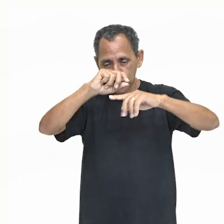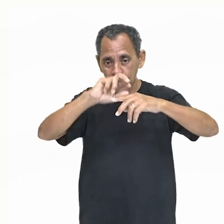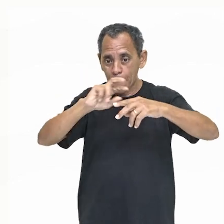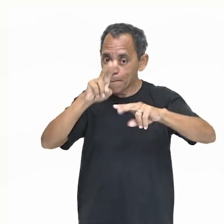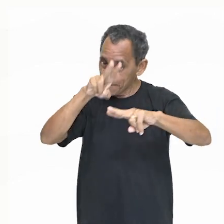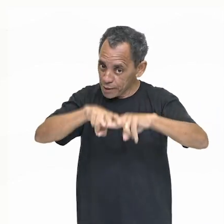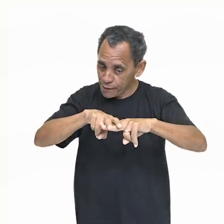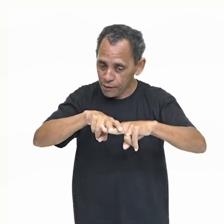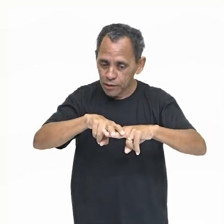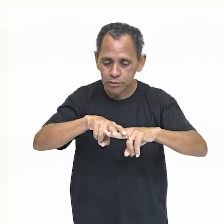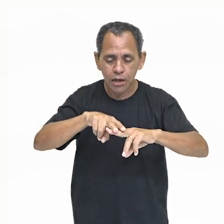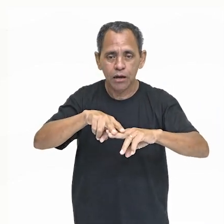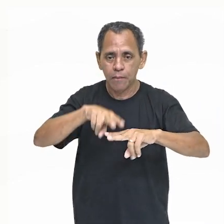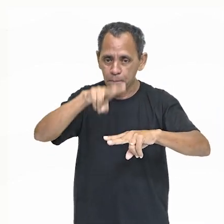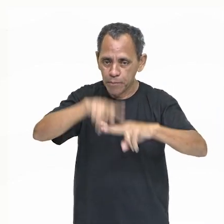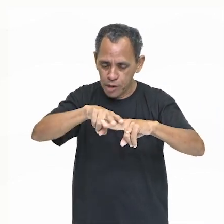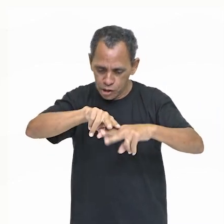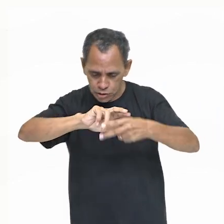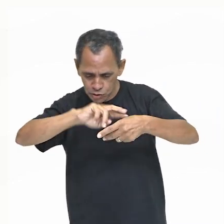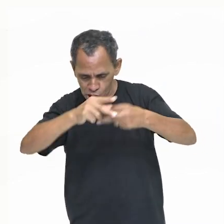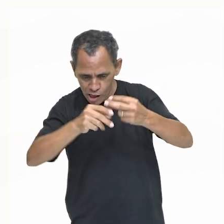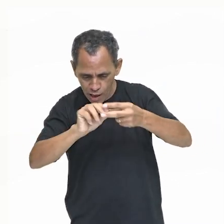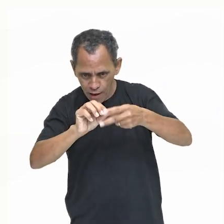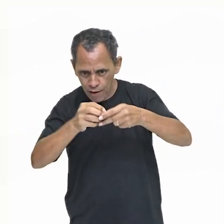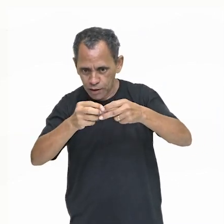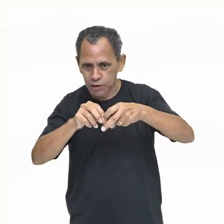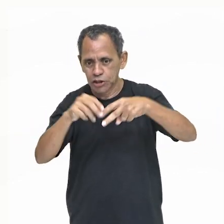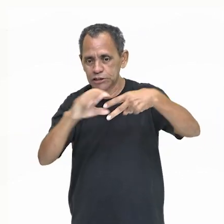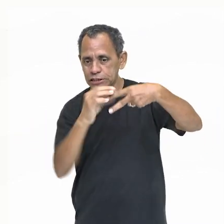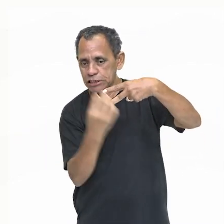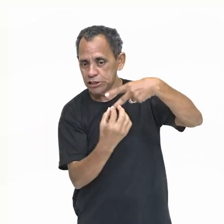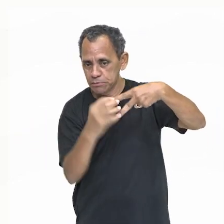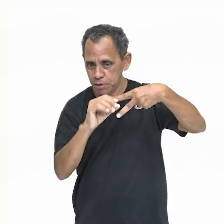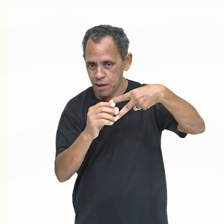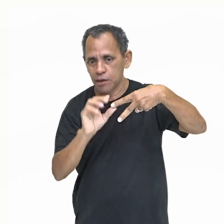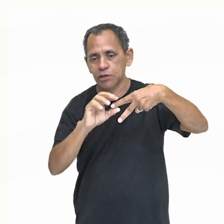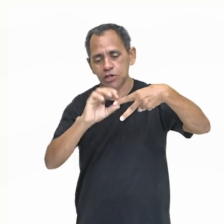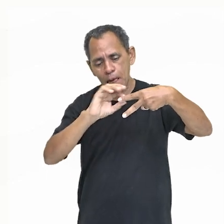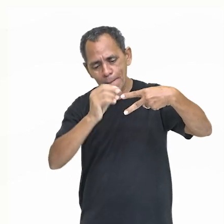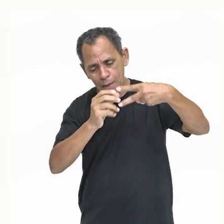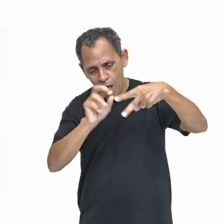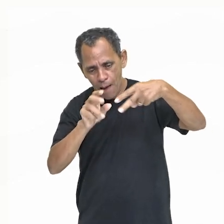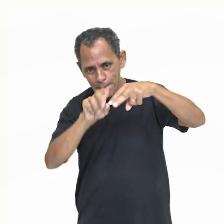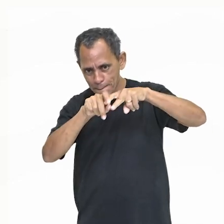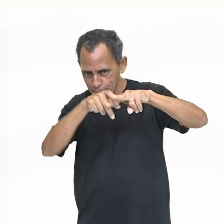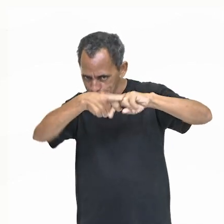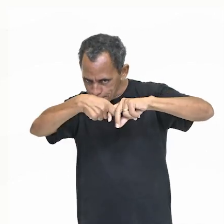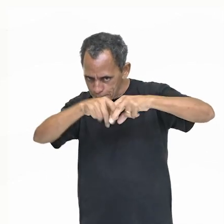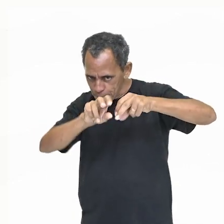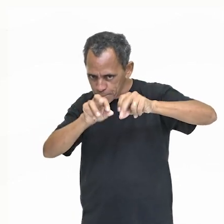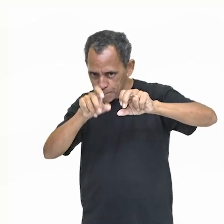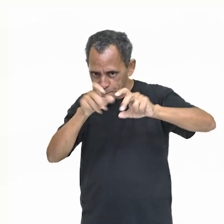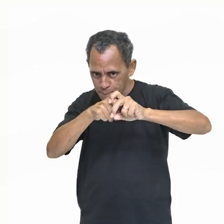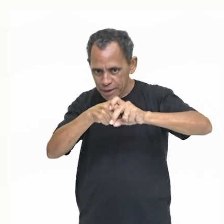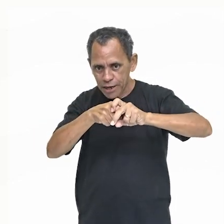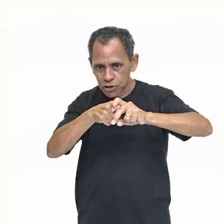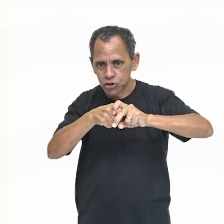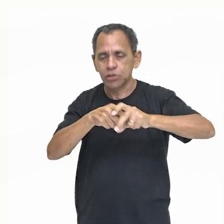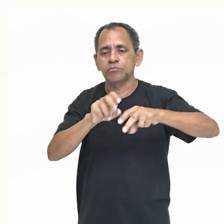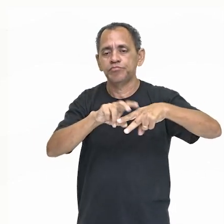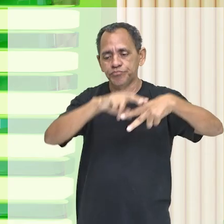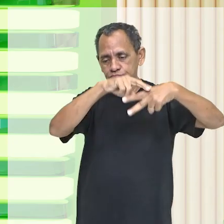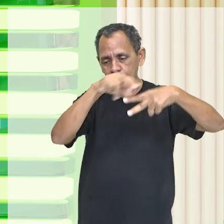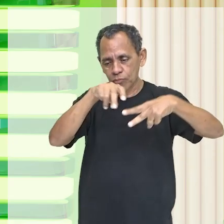e esse material não deixa a pessoa cair no chão né na verdade traz de volta porque ele armazena a energia transforma energia cinética em